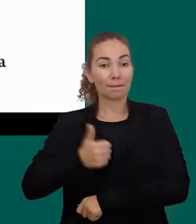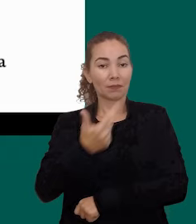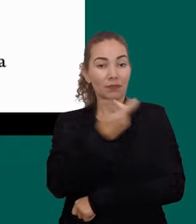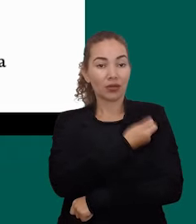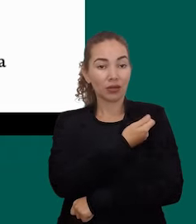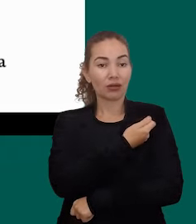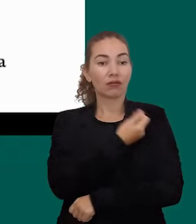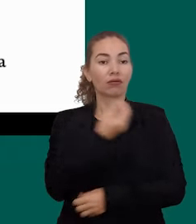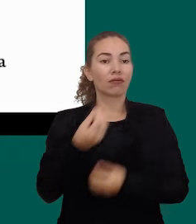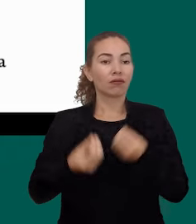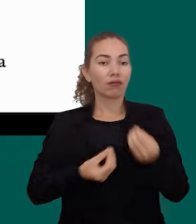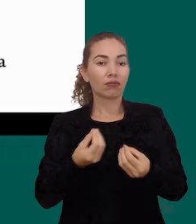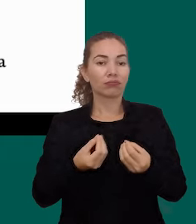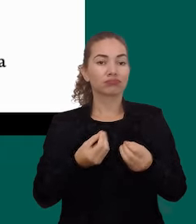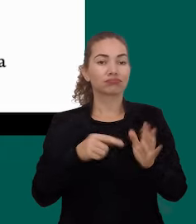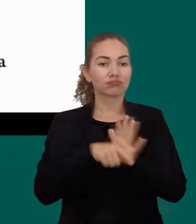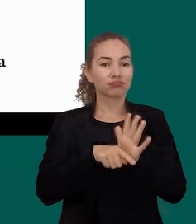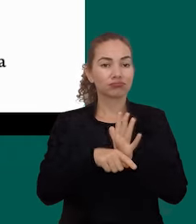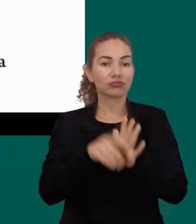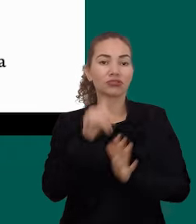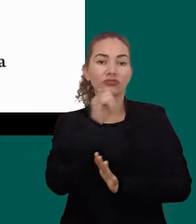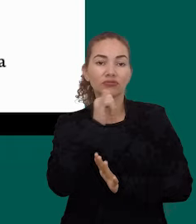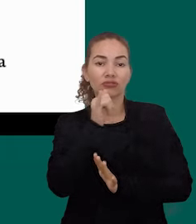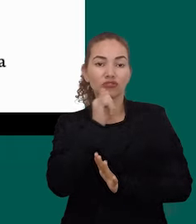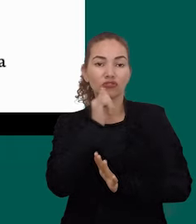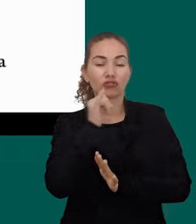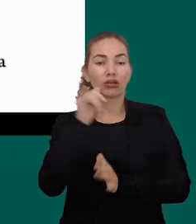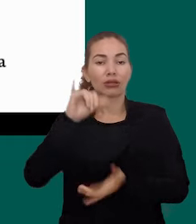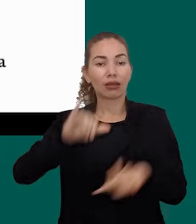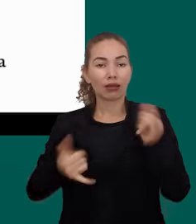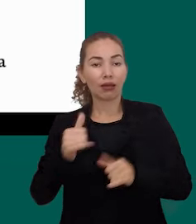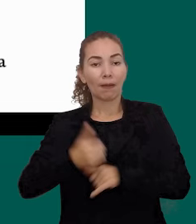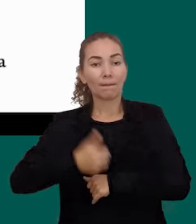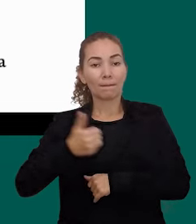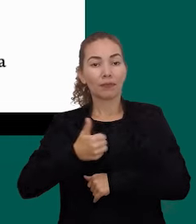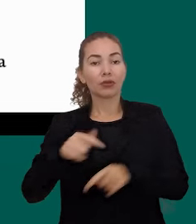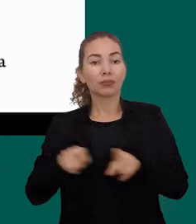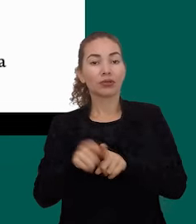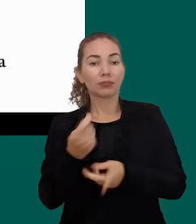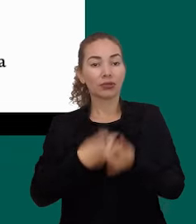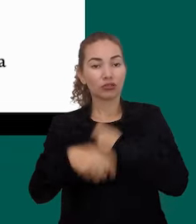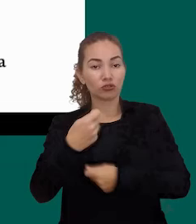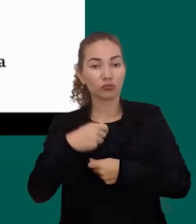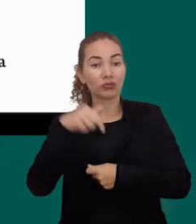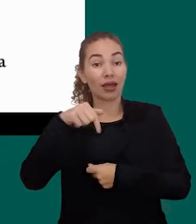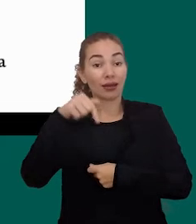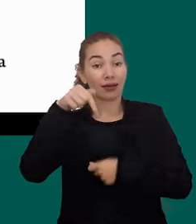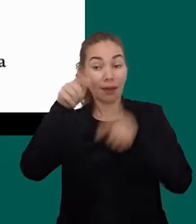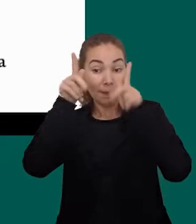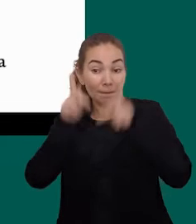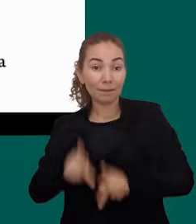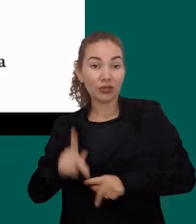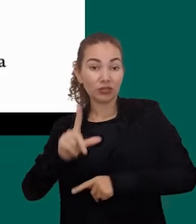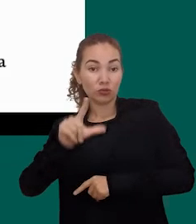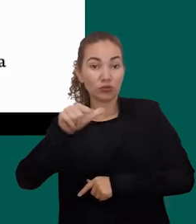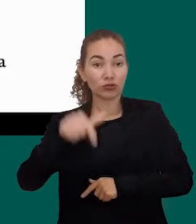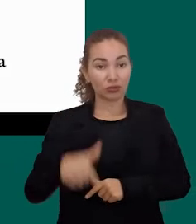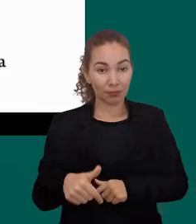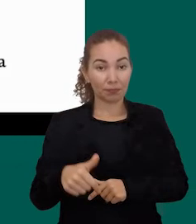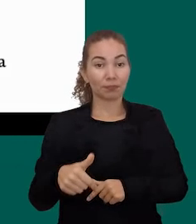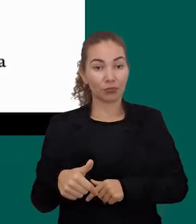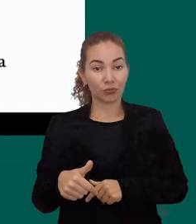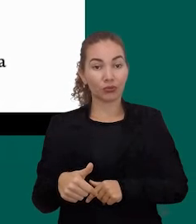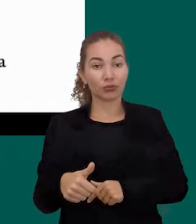primeiras a ser testada em testes clínicos e uma das primeiras a serem administradas em seres humanos depois